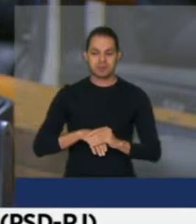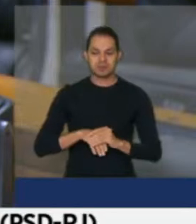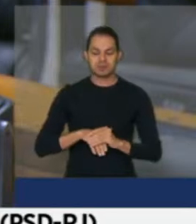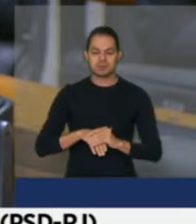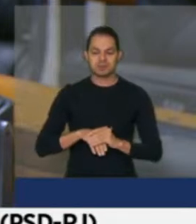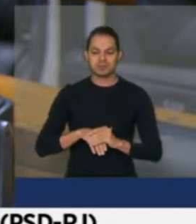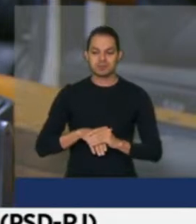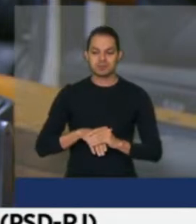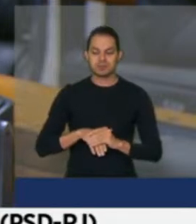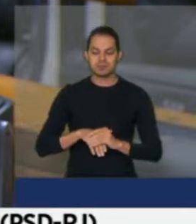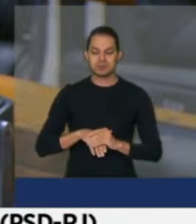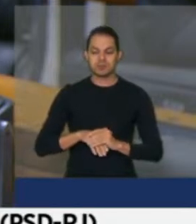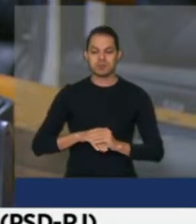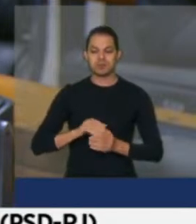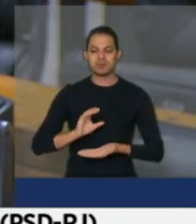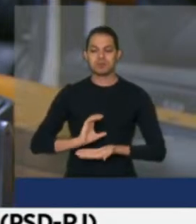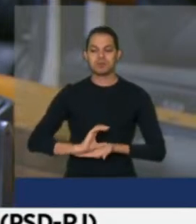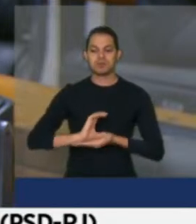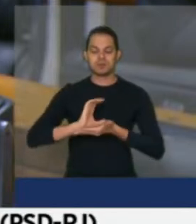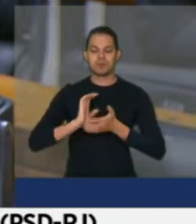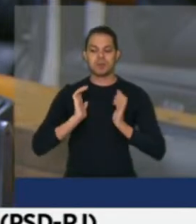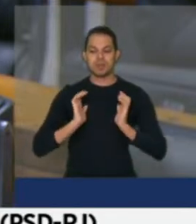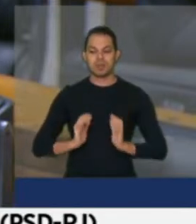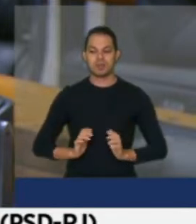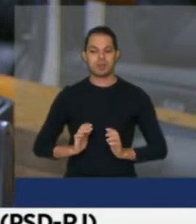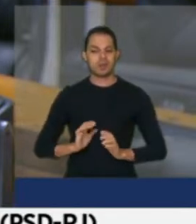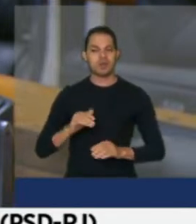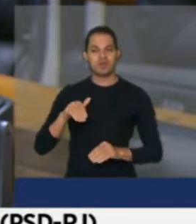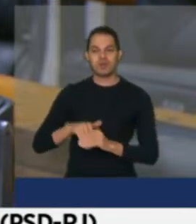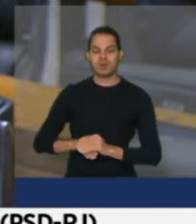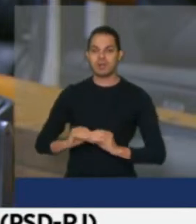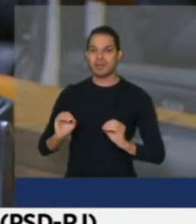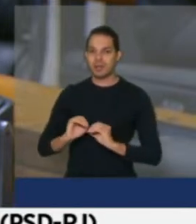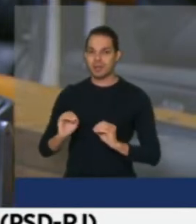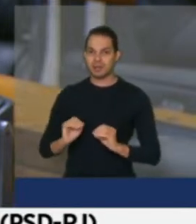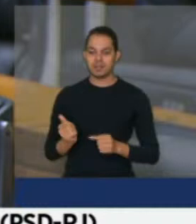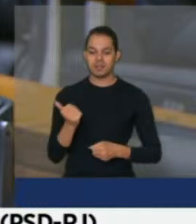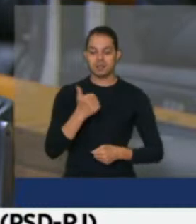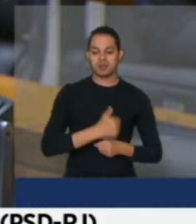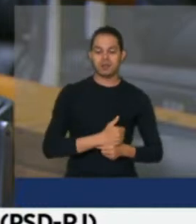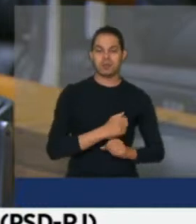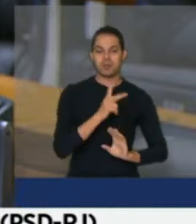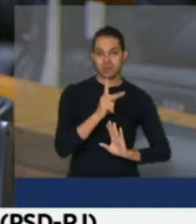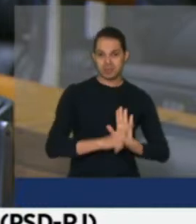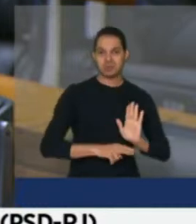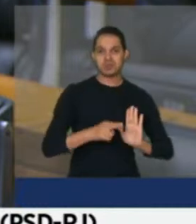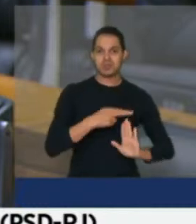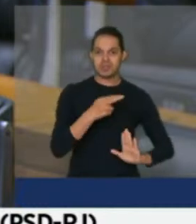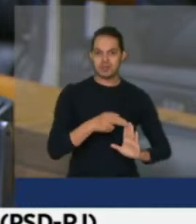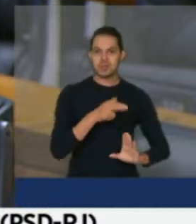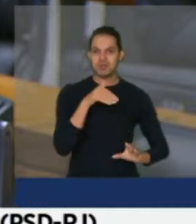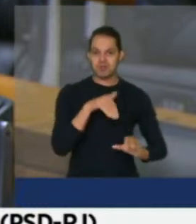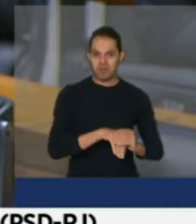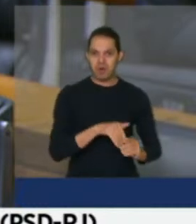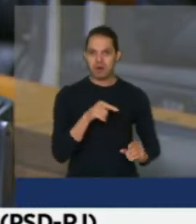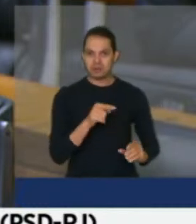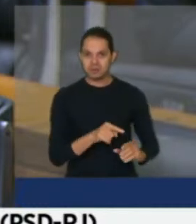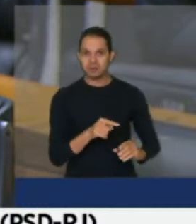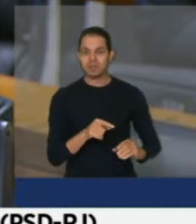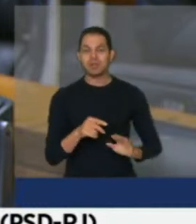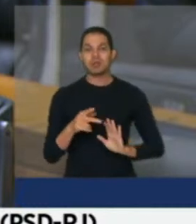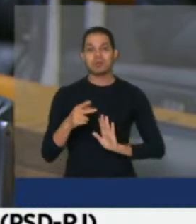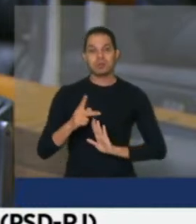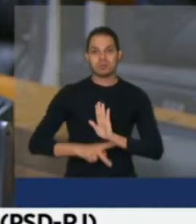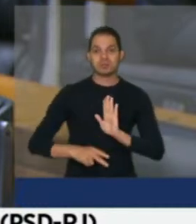recomendativo do Conselho de Ética, mas sim o projeto de resolução. Em sendo o projeto de